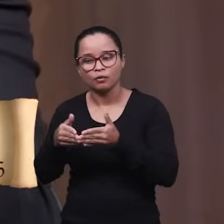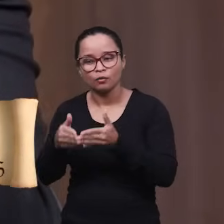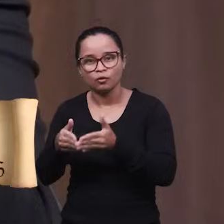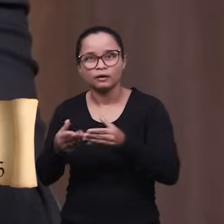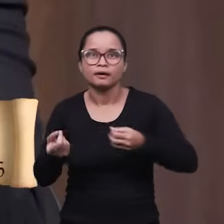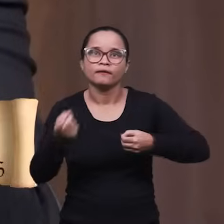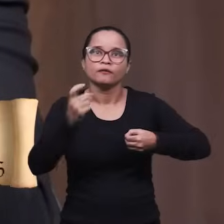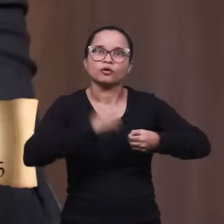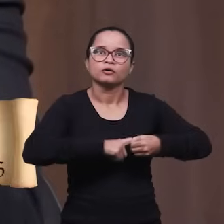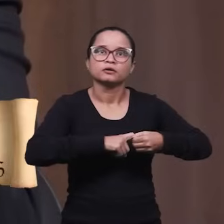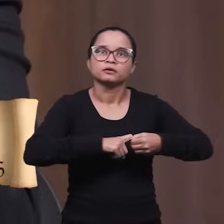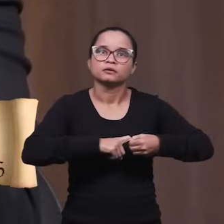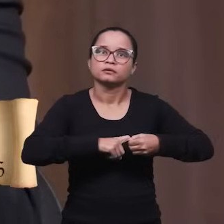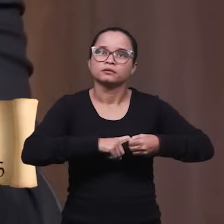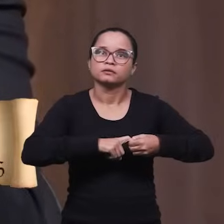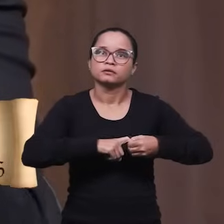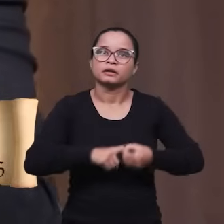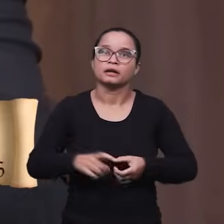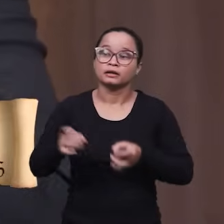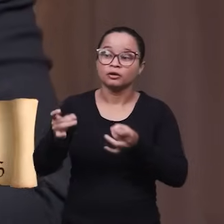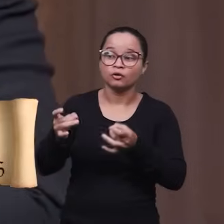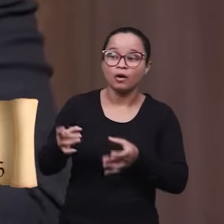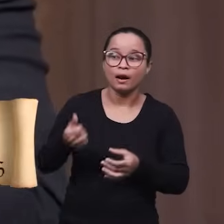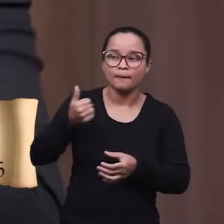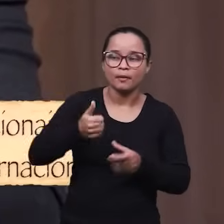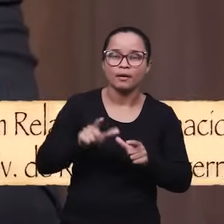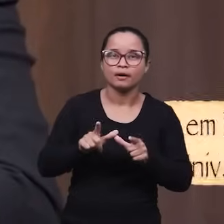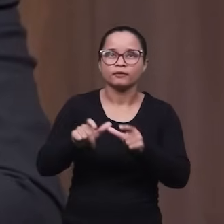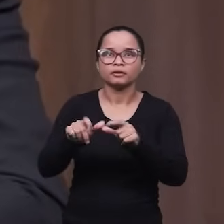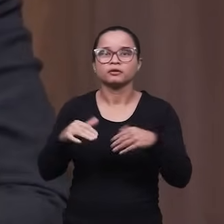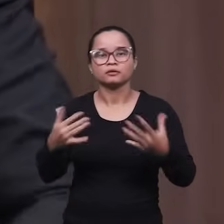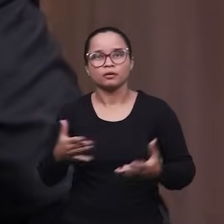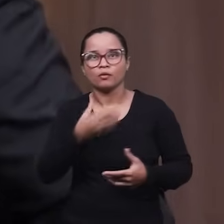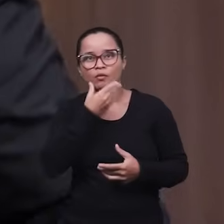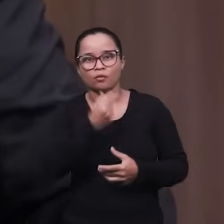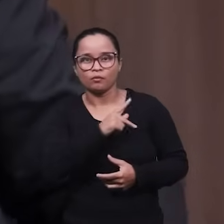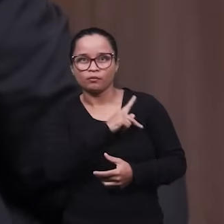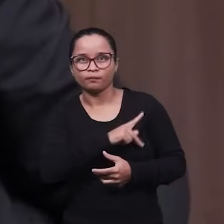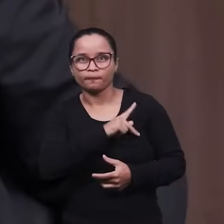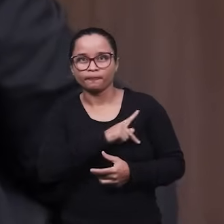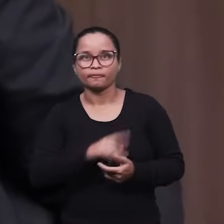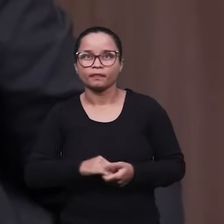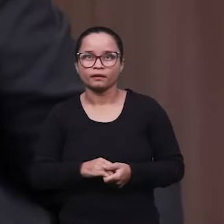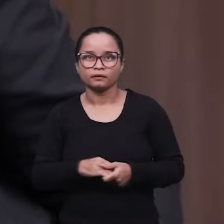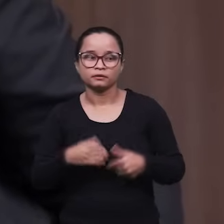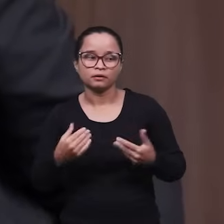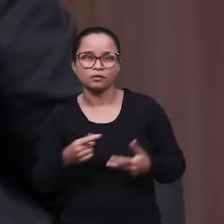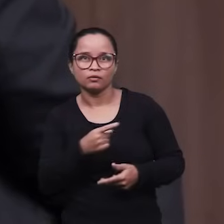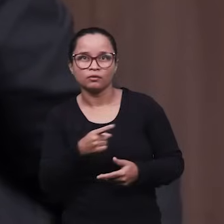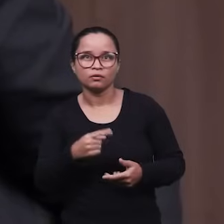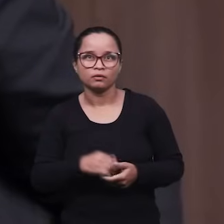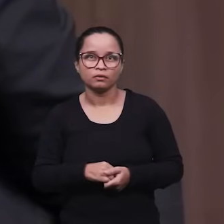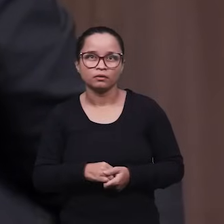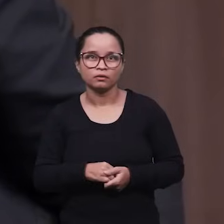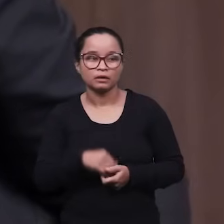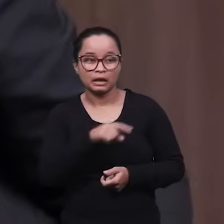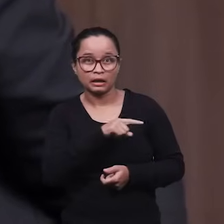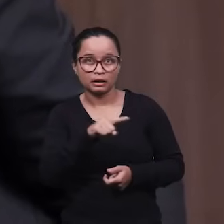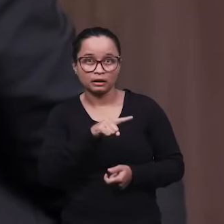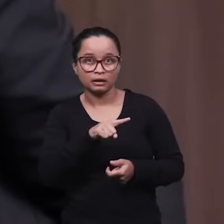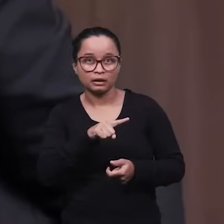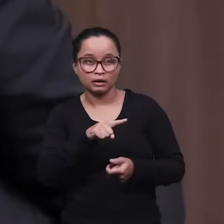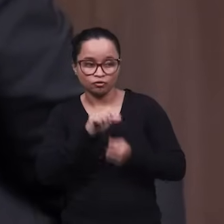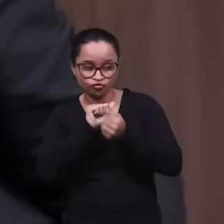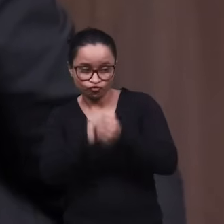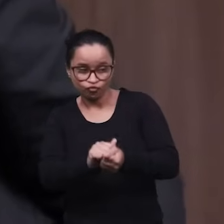retorna. Deixou a primeira viagem. Então, Paulo, se não era prudente, então, seguir a viagem com